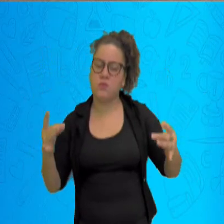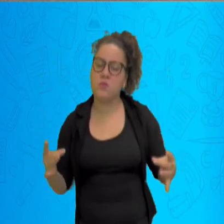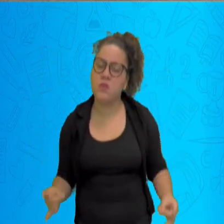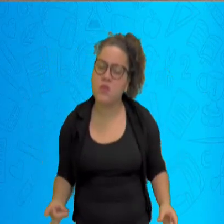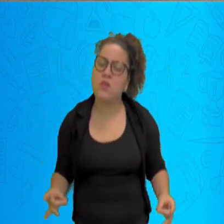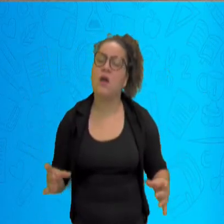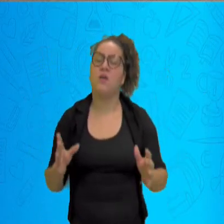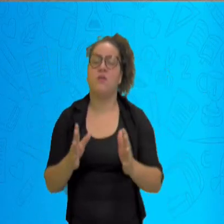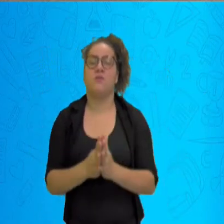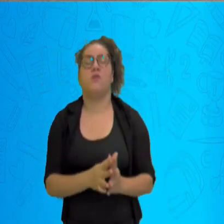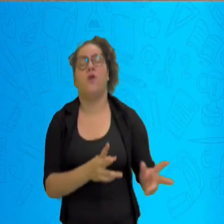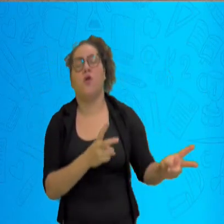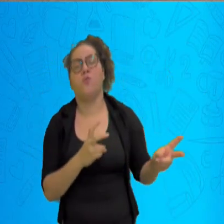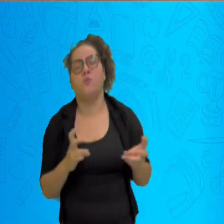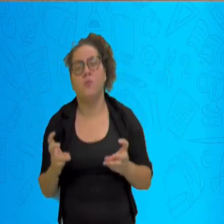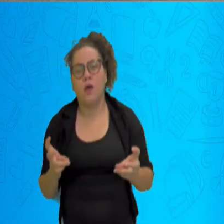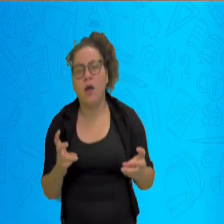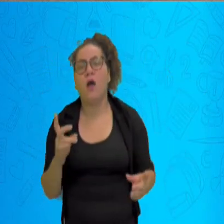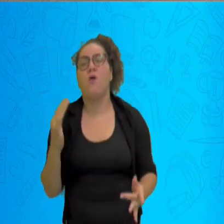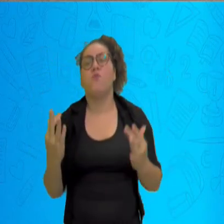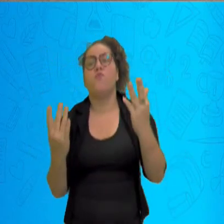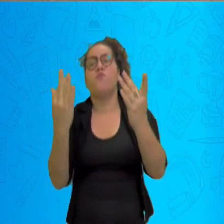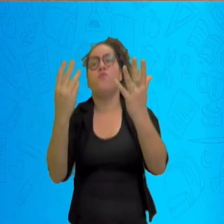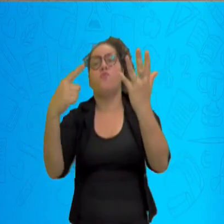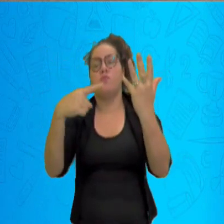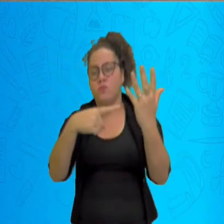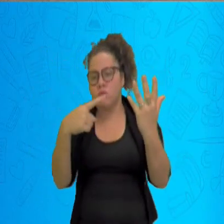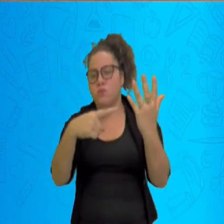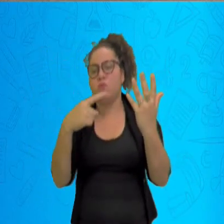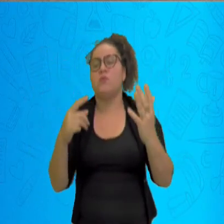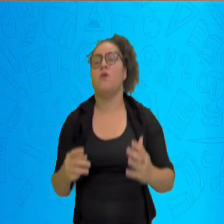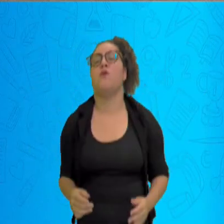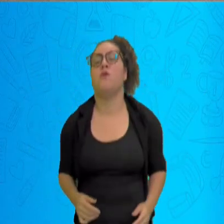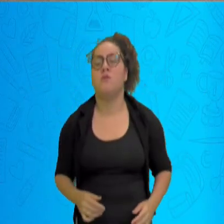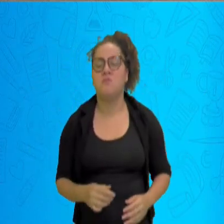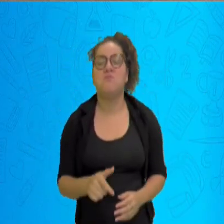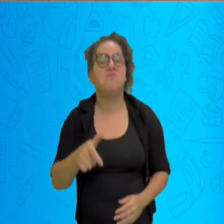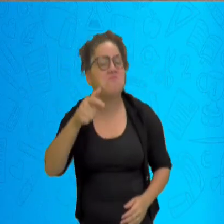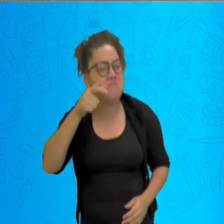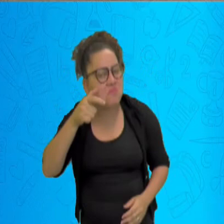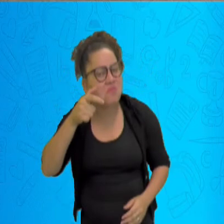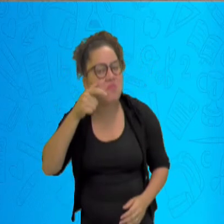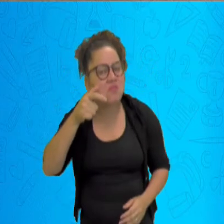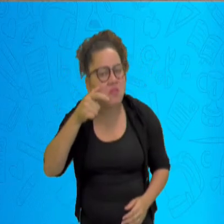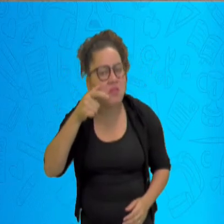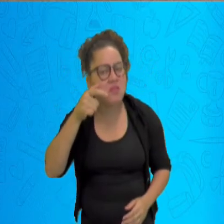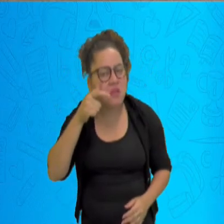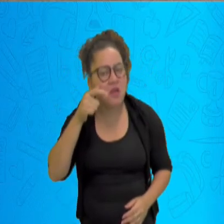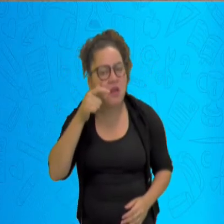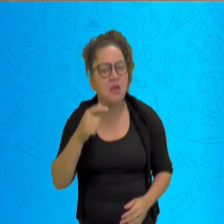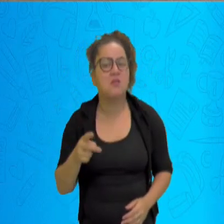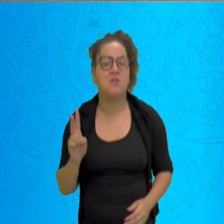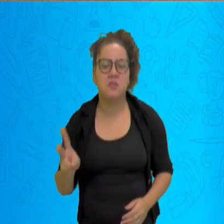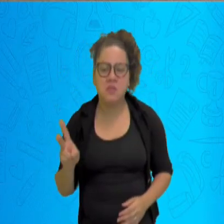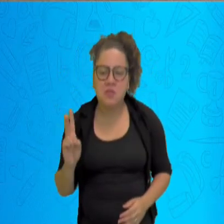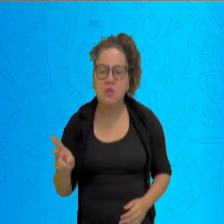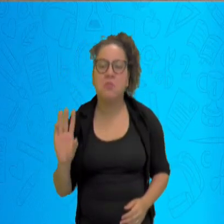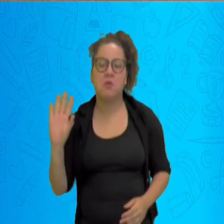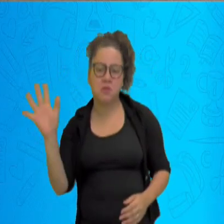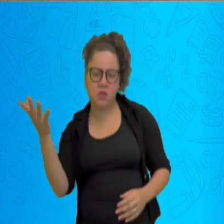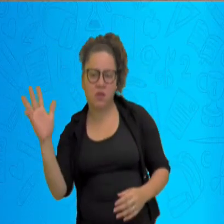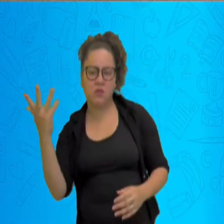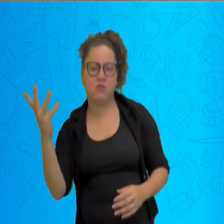que reparar no estado gasoso, que é muito interessante e comum, que todo mundo tem em